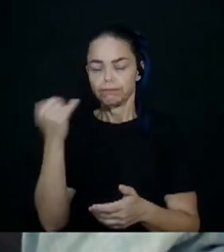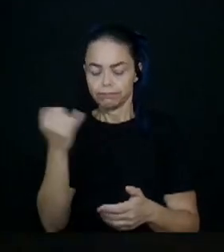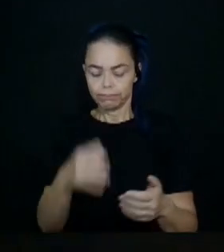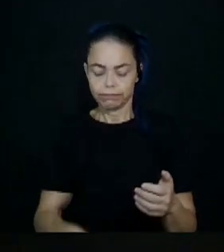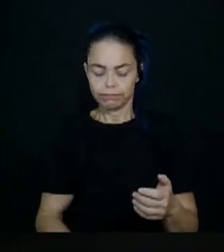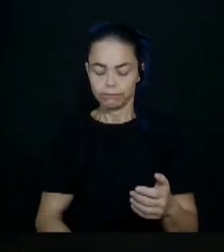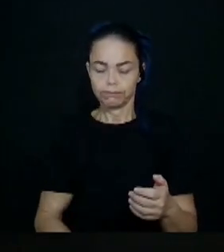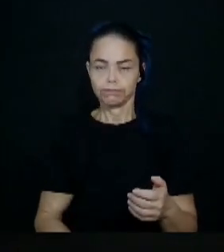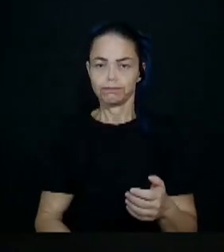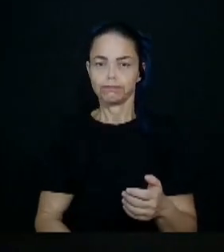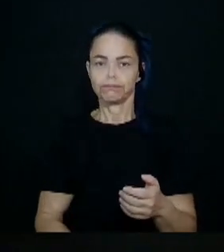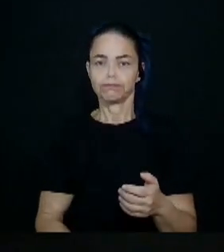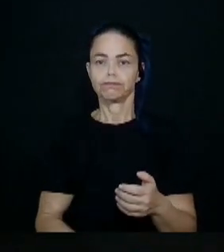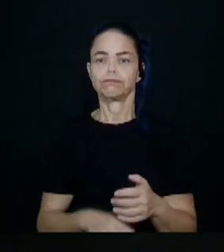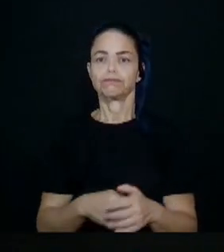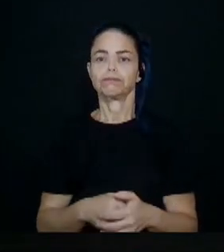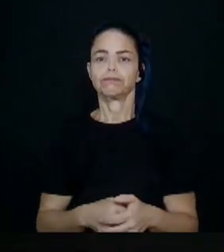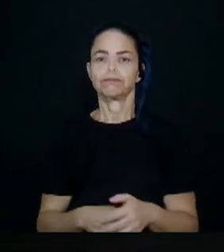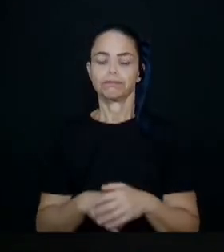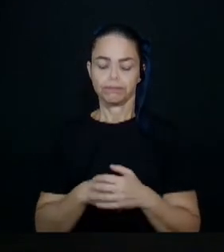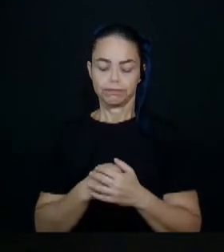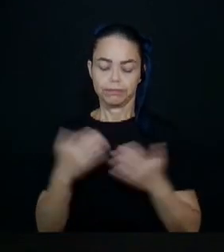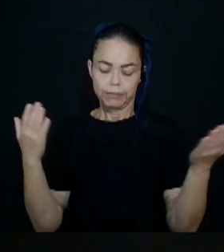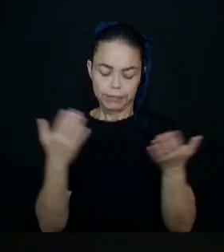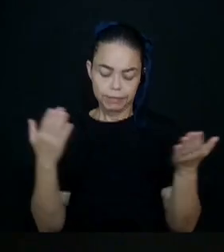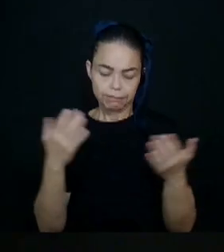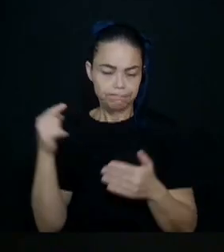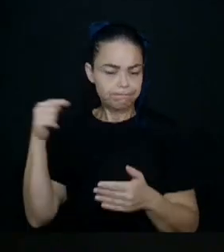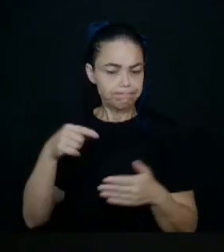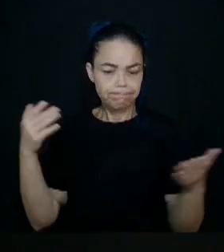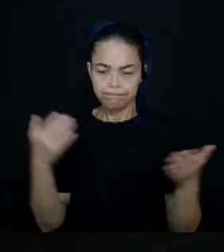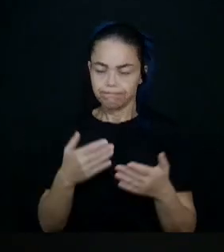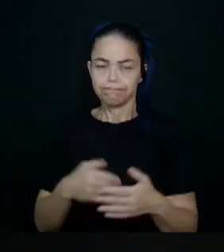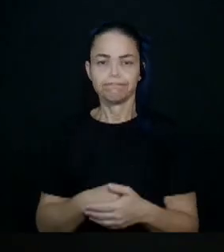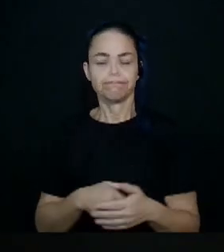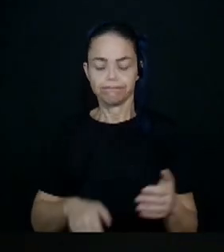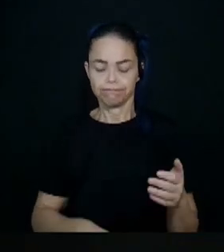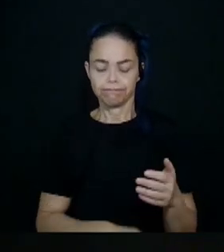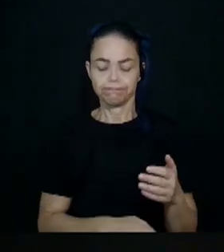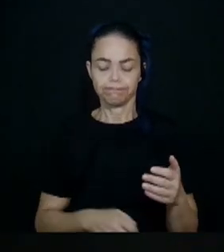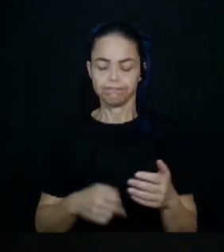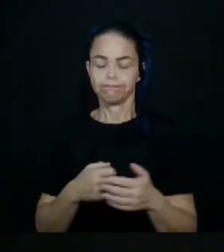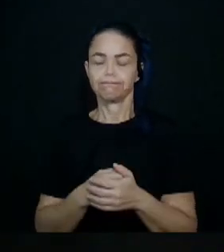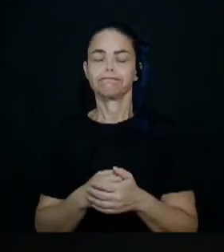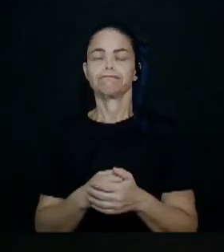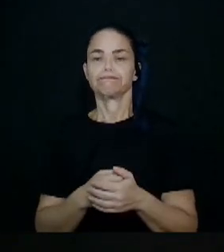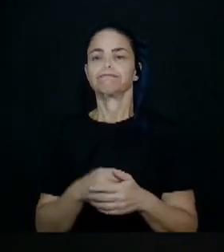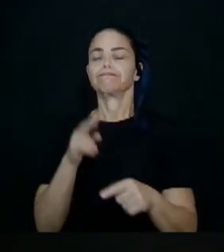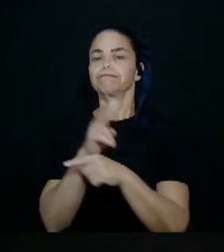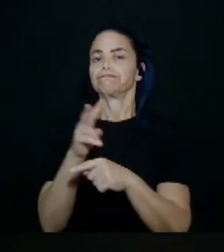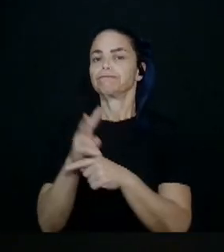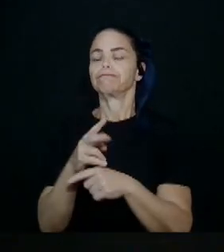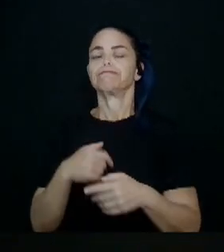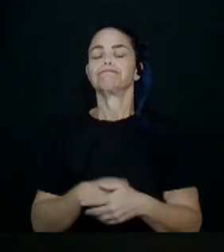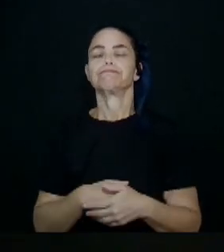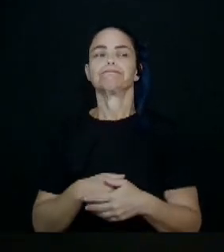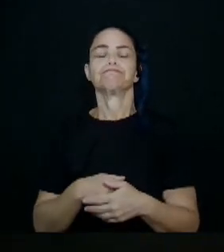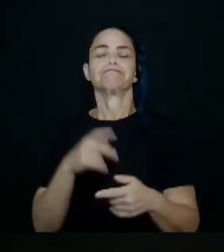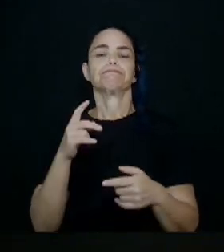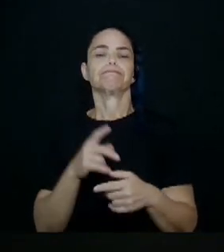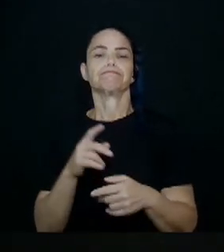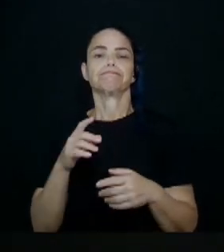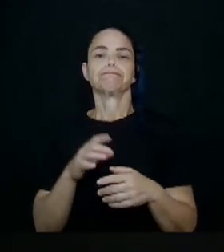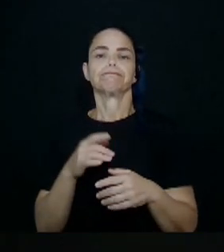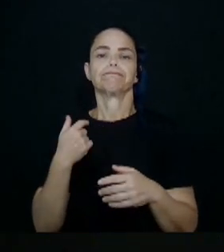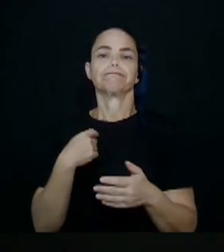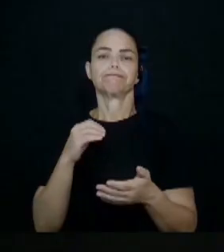o aqui e o agora, né? Aqui e agora, trânsito, gente, né? Tem que cuidar com o ego, cuidar com a falta